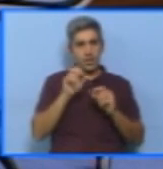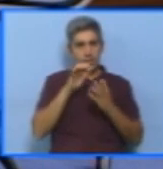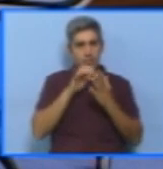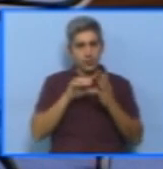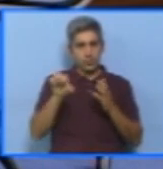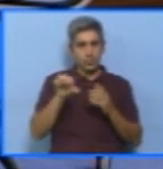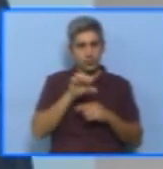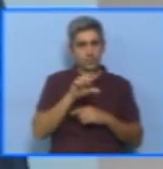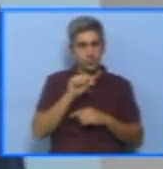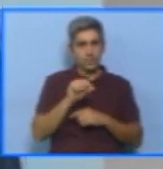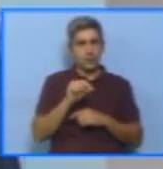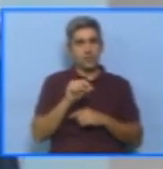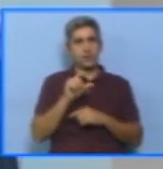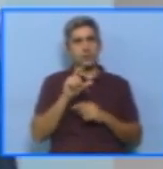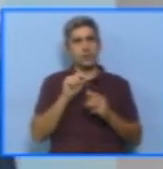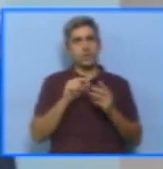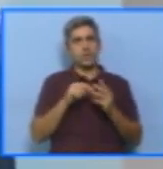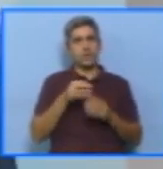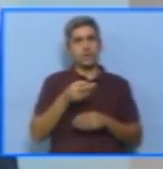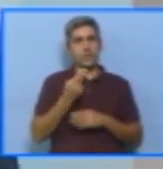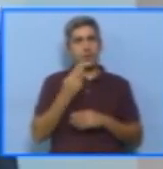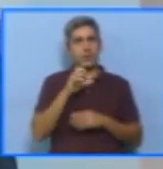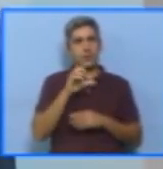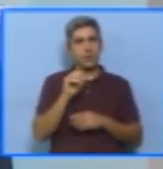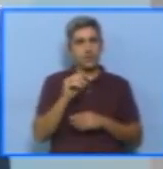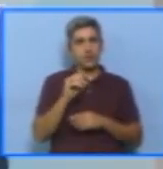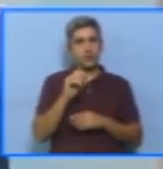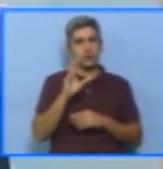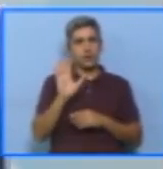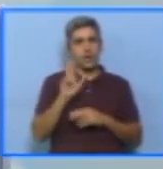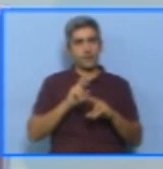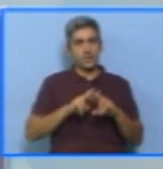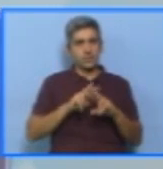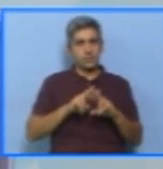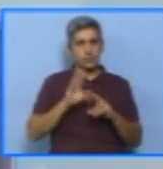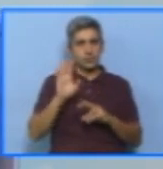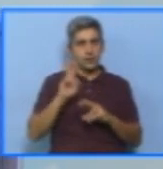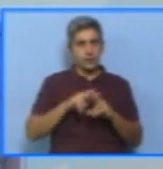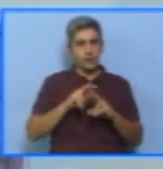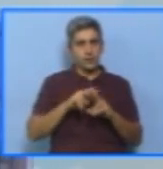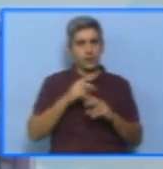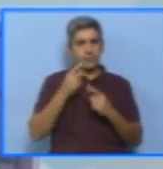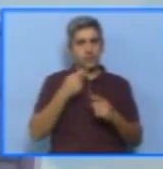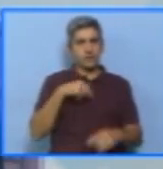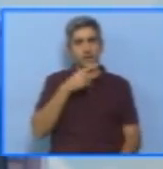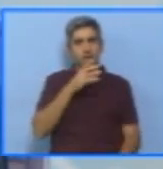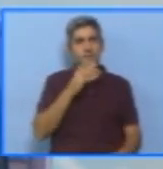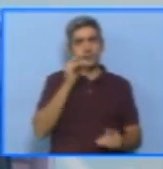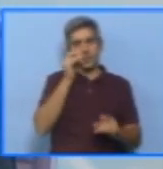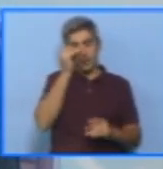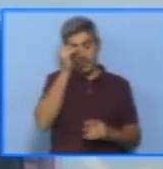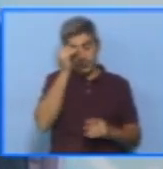E depois Paulo está na prisão, e estar na prisão, às vezes já diz isto a